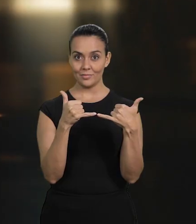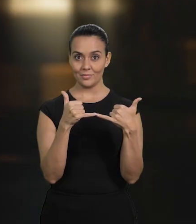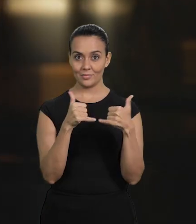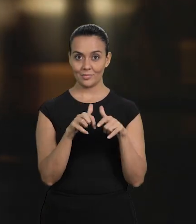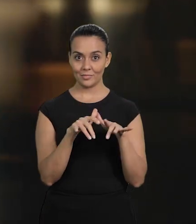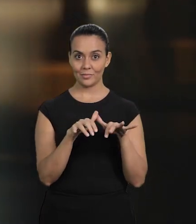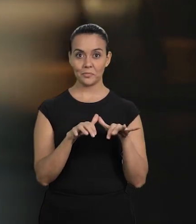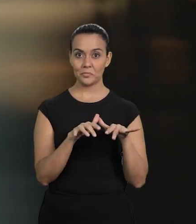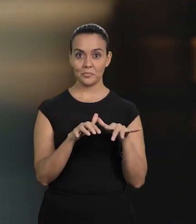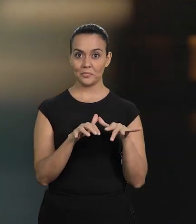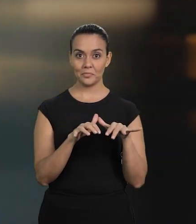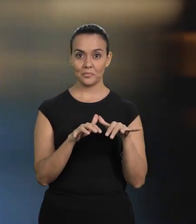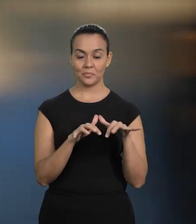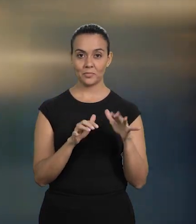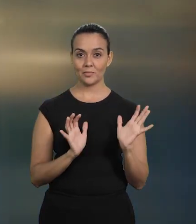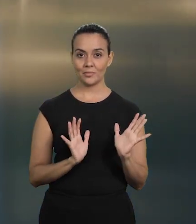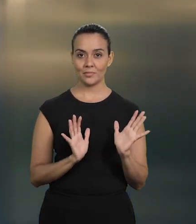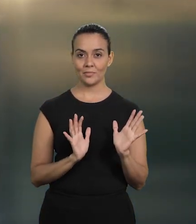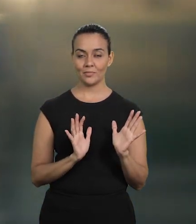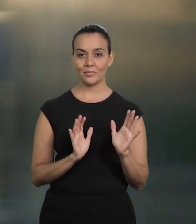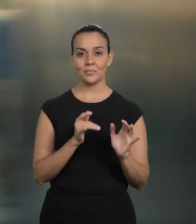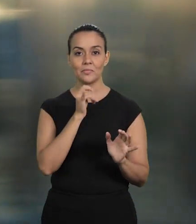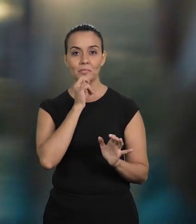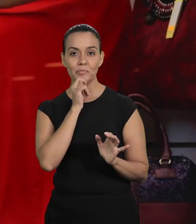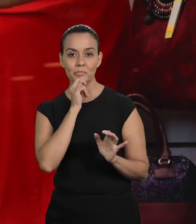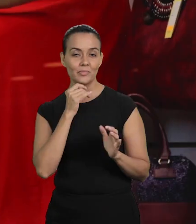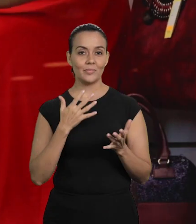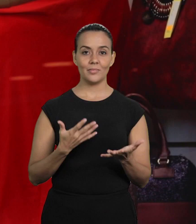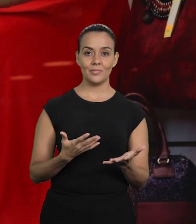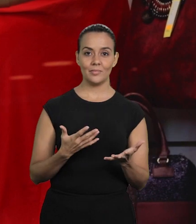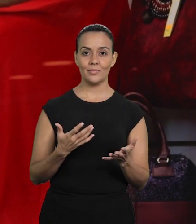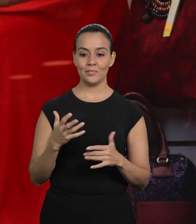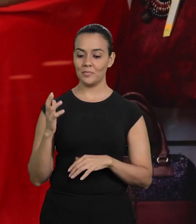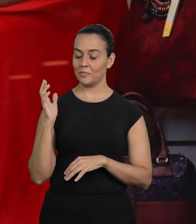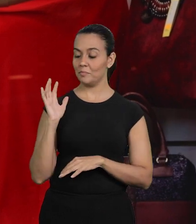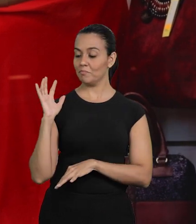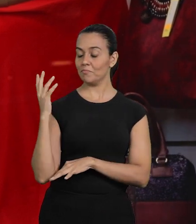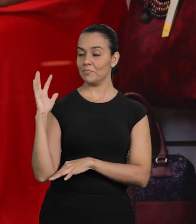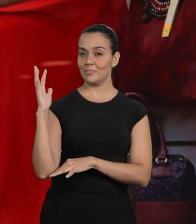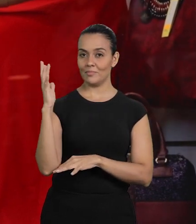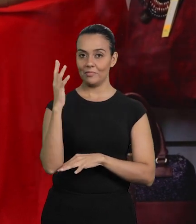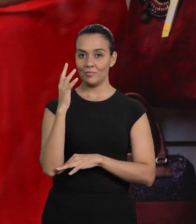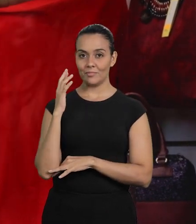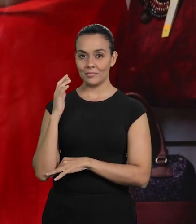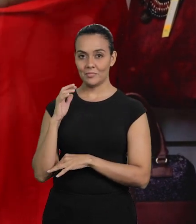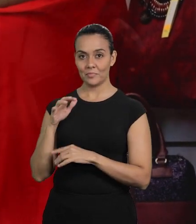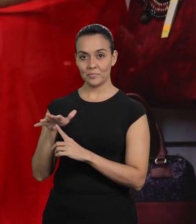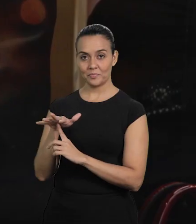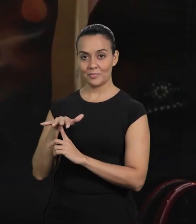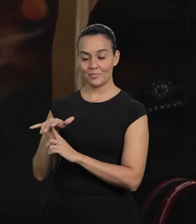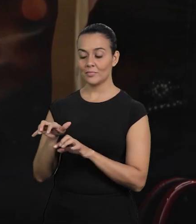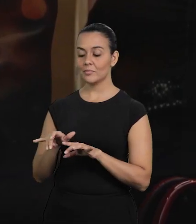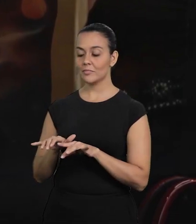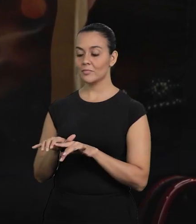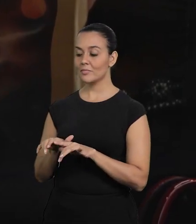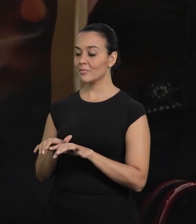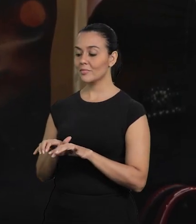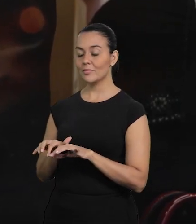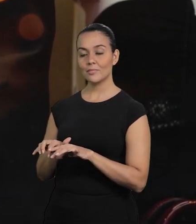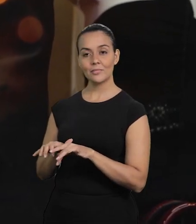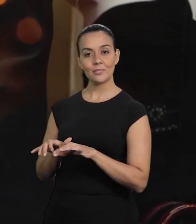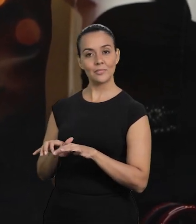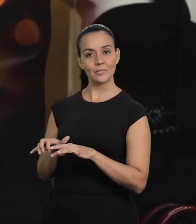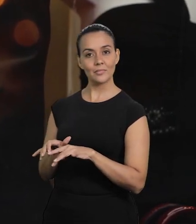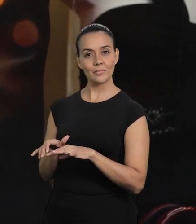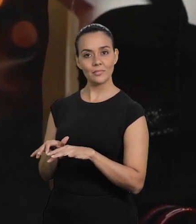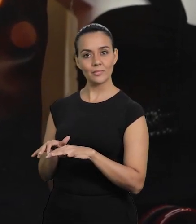está numa praça pública, você não está num lugar protegido, você não está num lugar seguro, você está num lugar aberto, né? E nem sempre